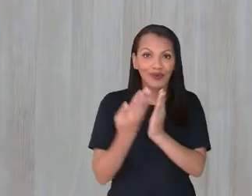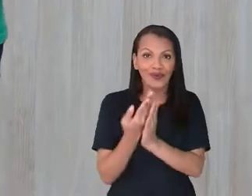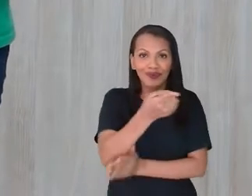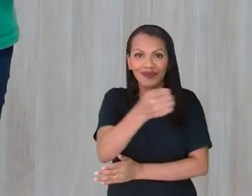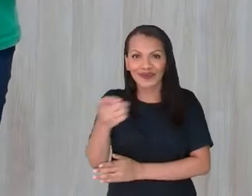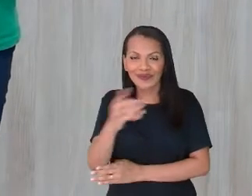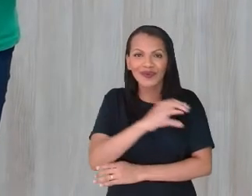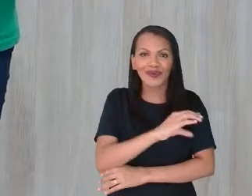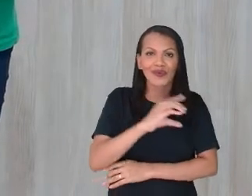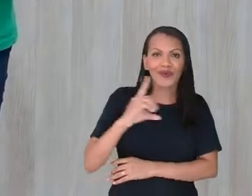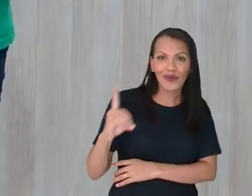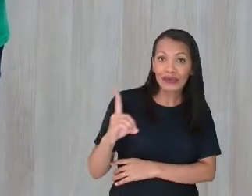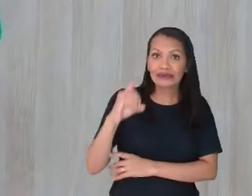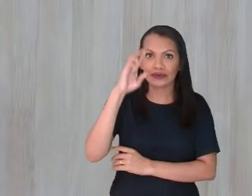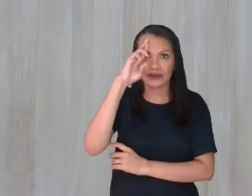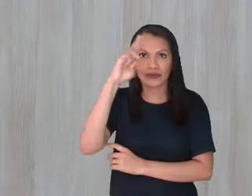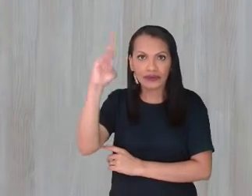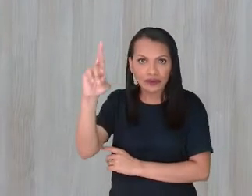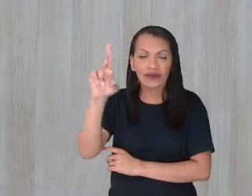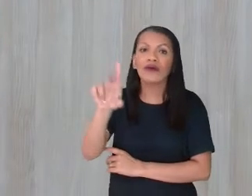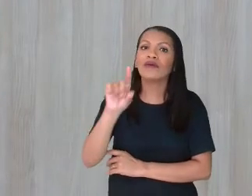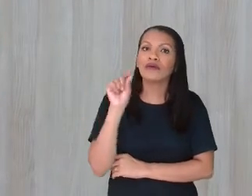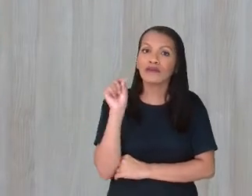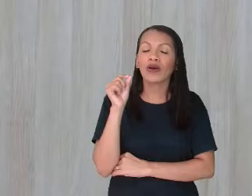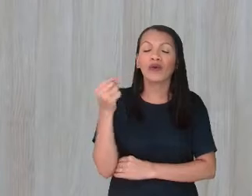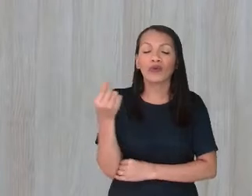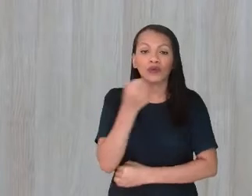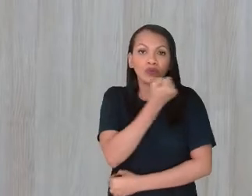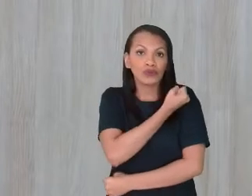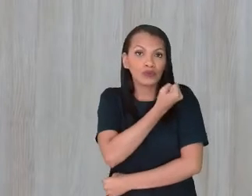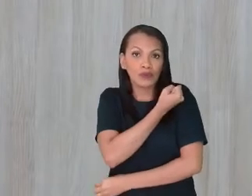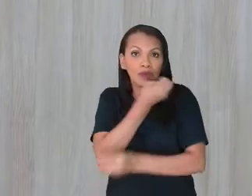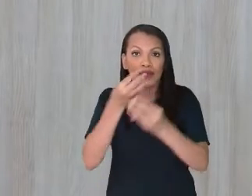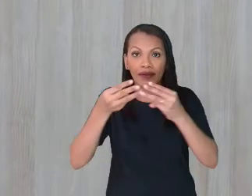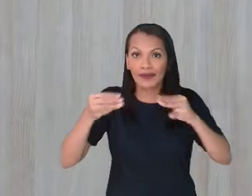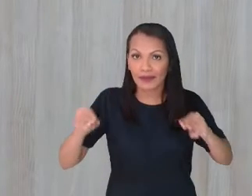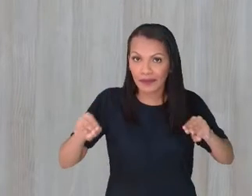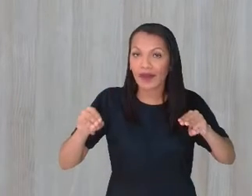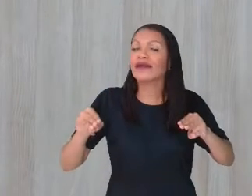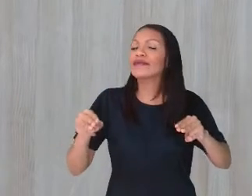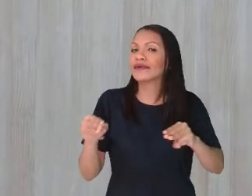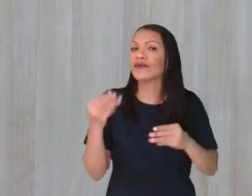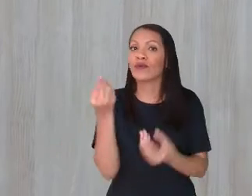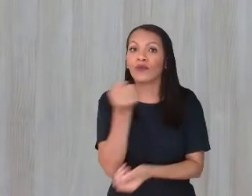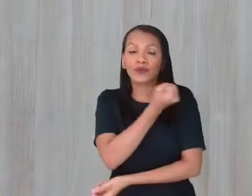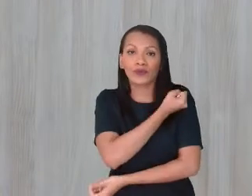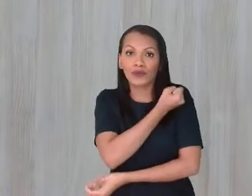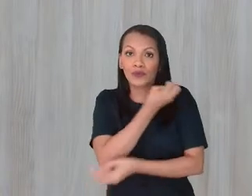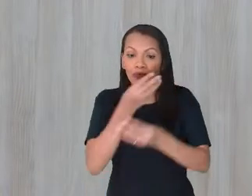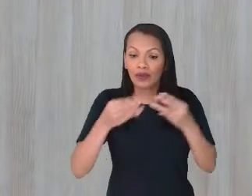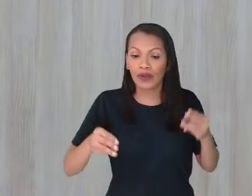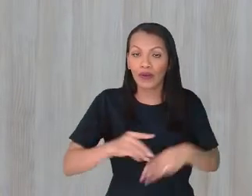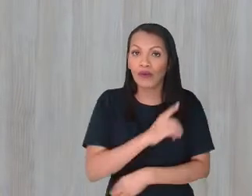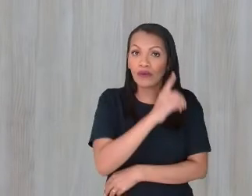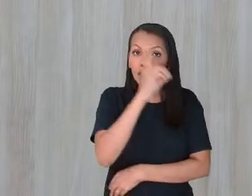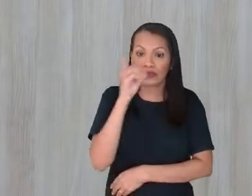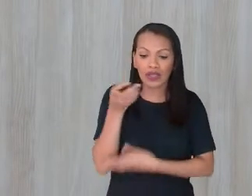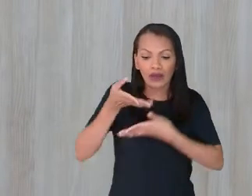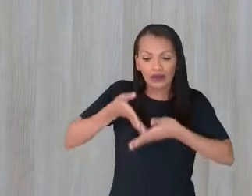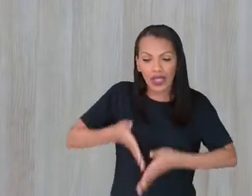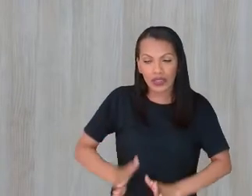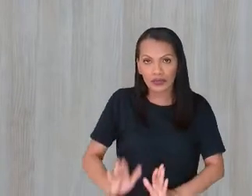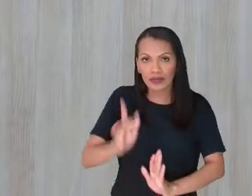os coordenadores, gestores, pegarem o número de matrícula. E com o número de matrícula e o número e a data do seu